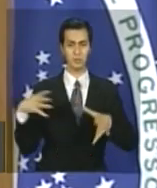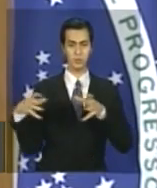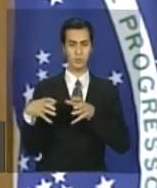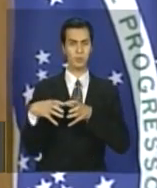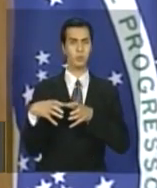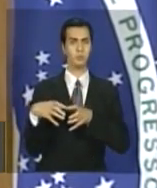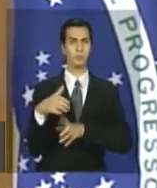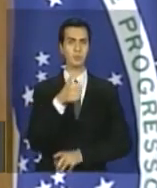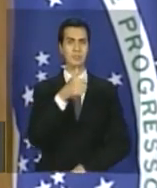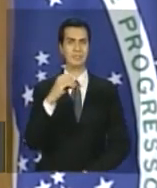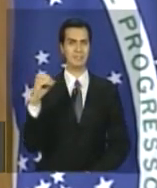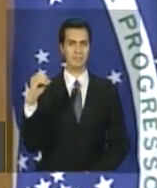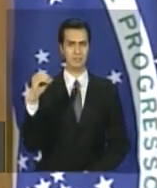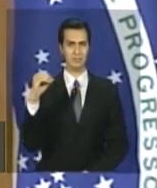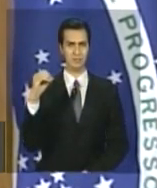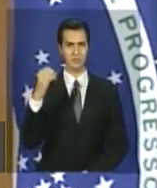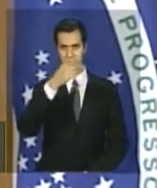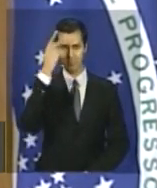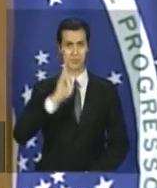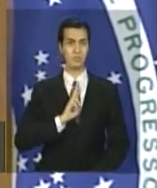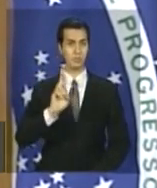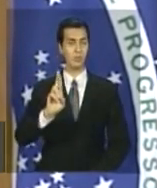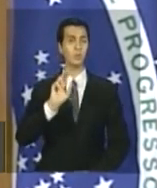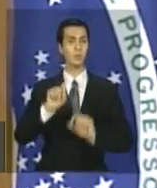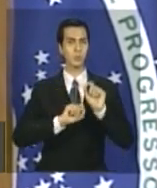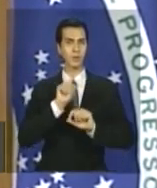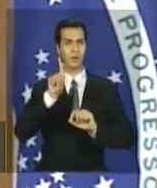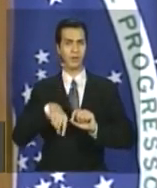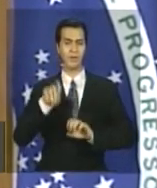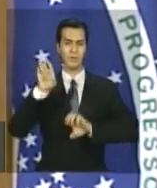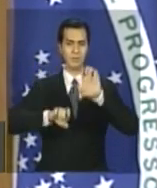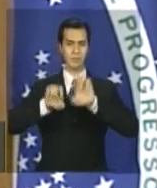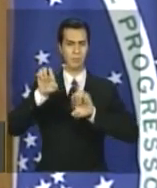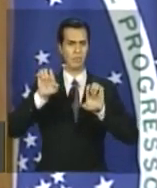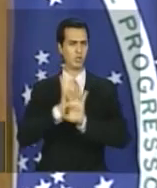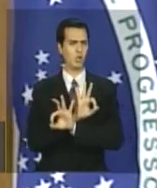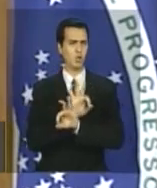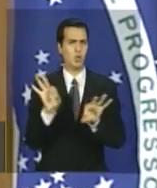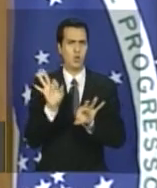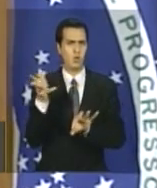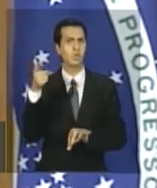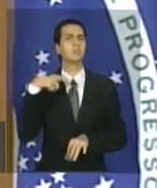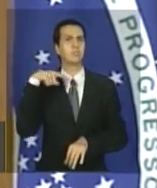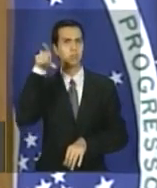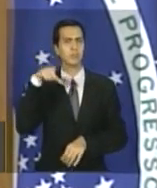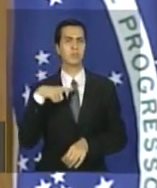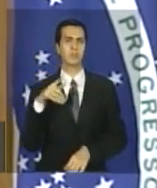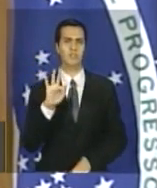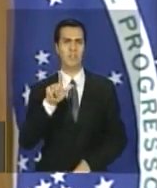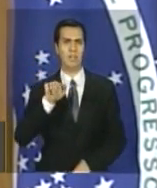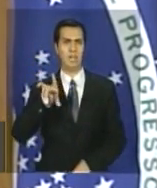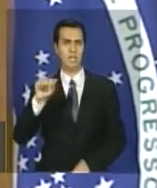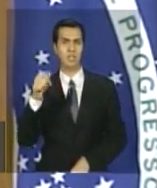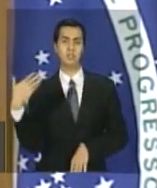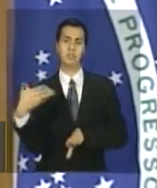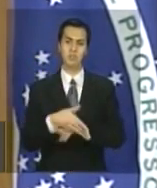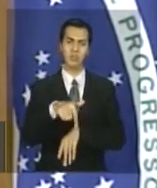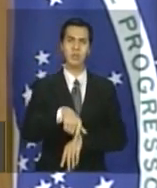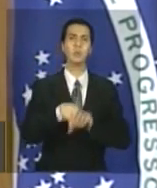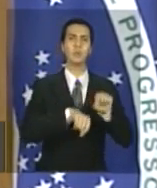representantes comigo, representantes das nossas empresas de altíssima qualidade que estão muito interessados no mercado crescente do